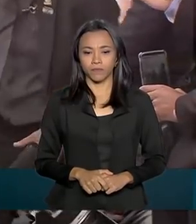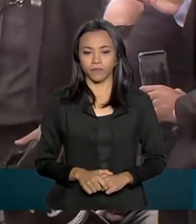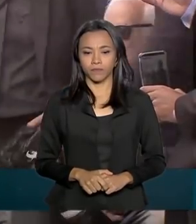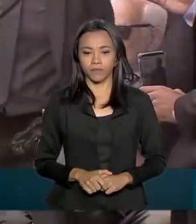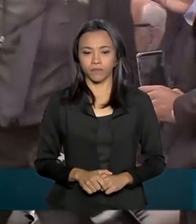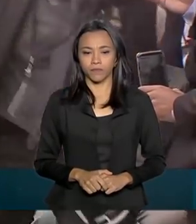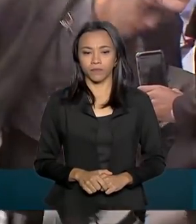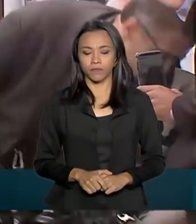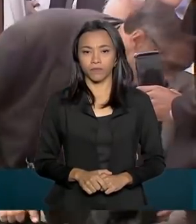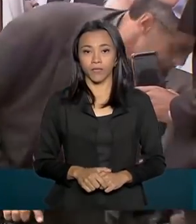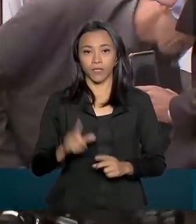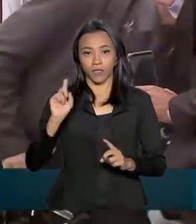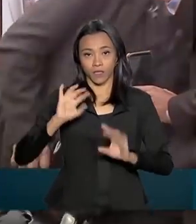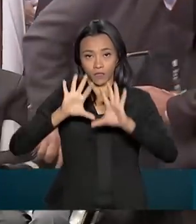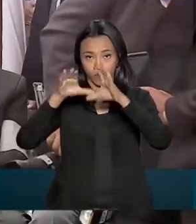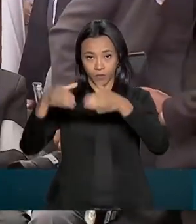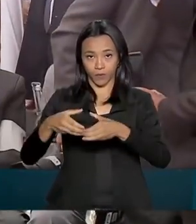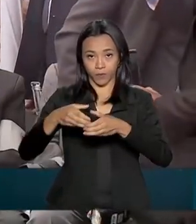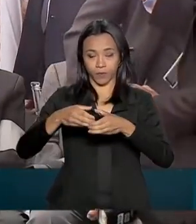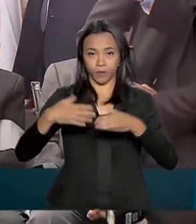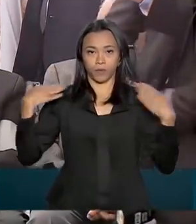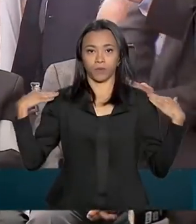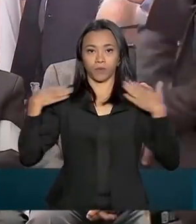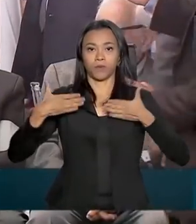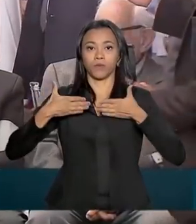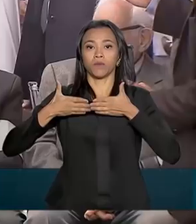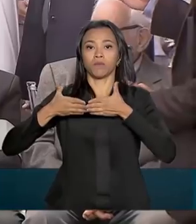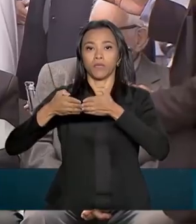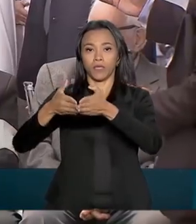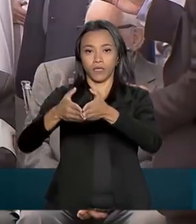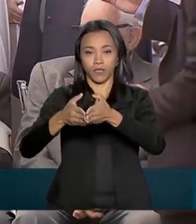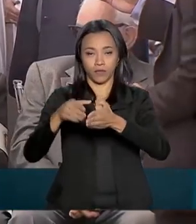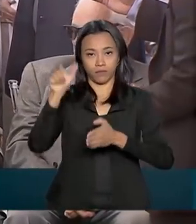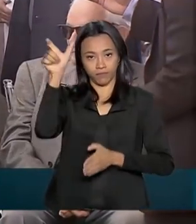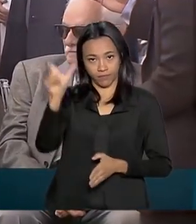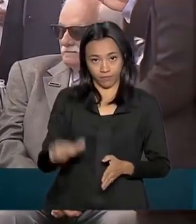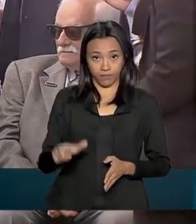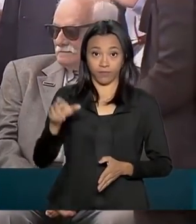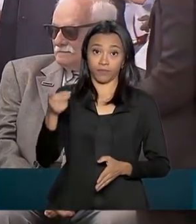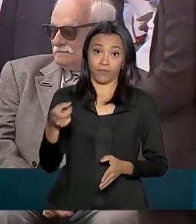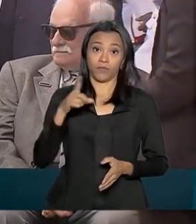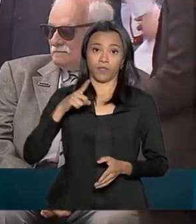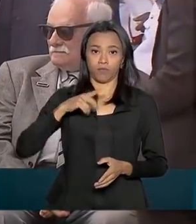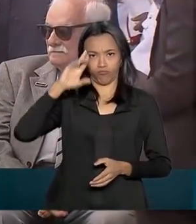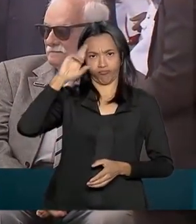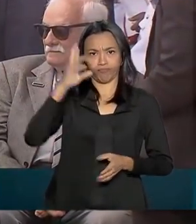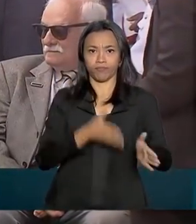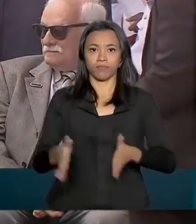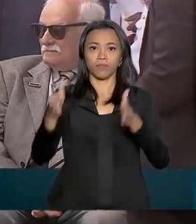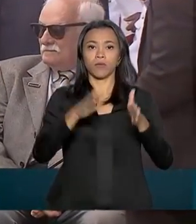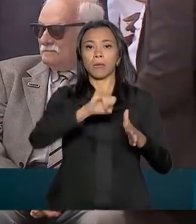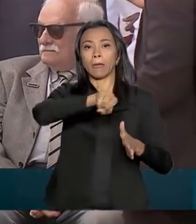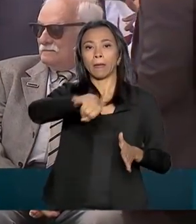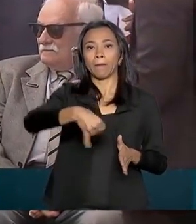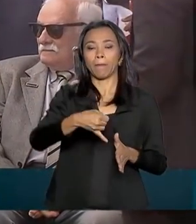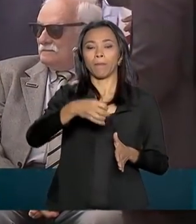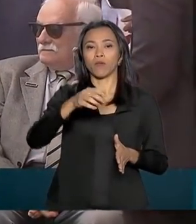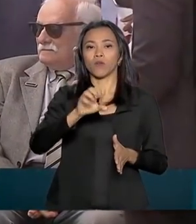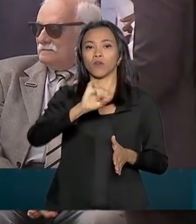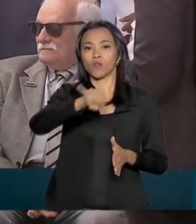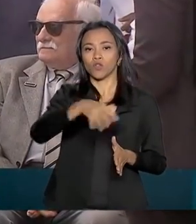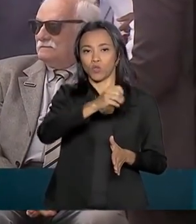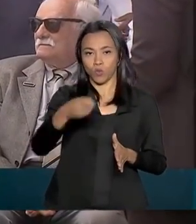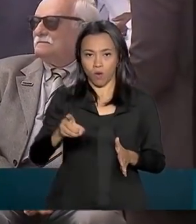da marinha tenente amaro dos santos da força aérea major joão rodrigues